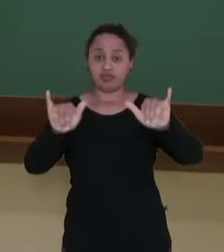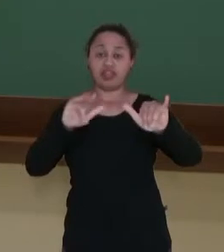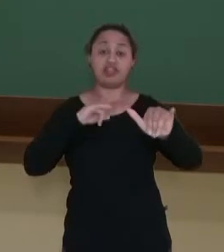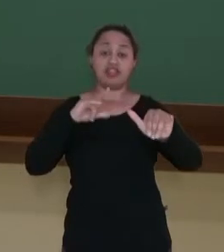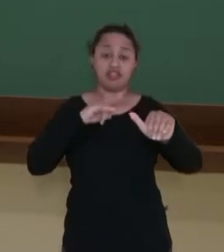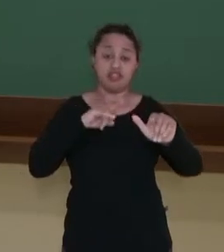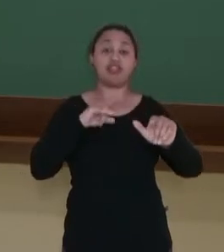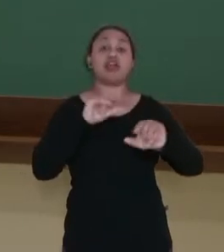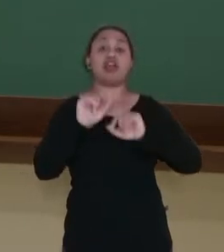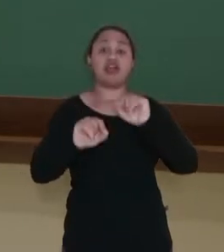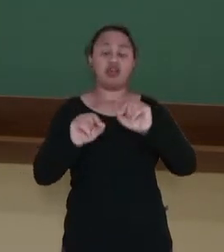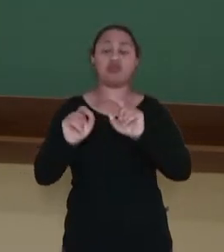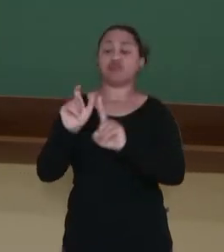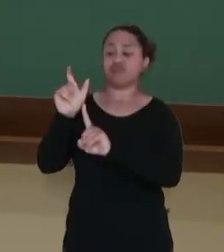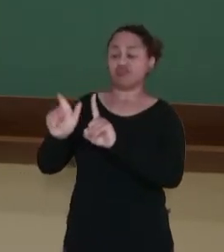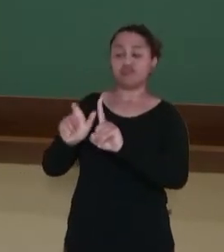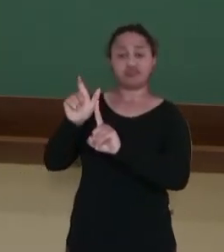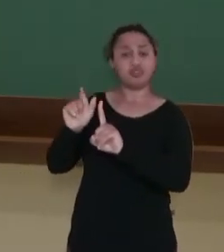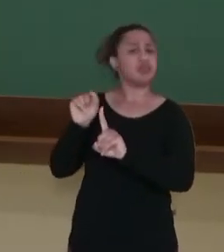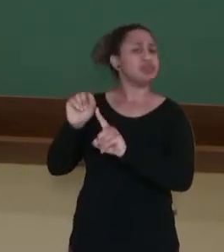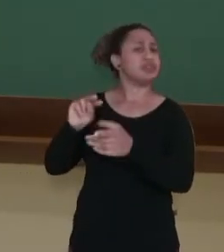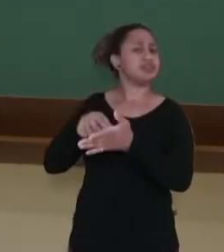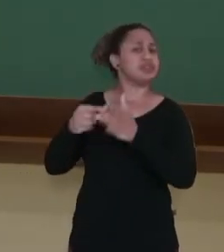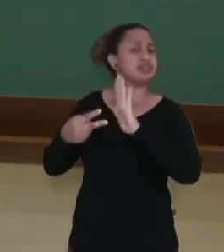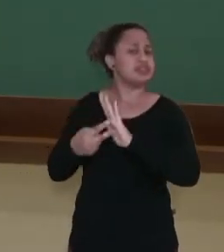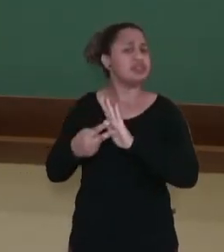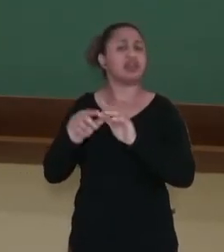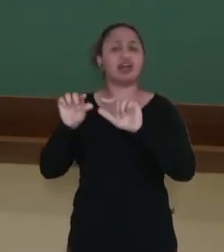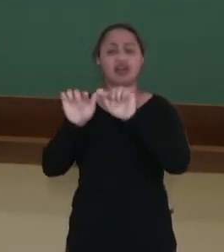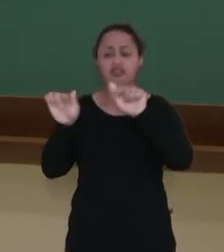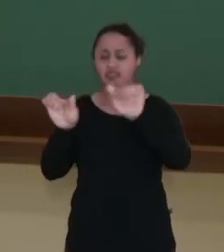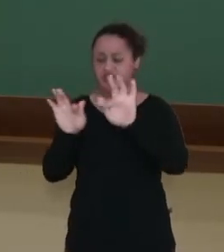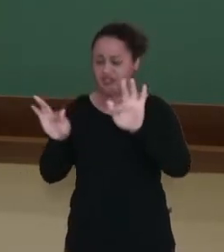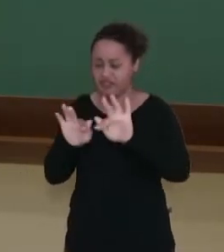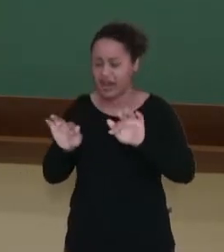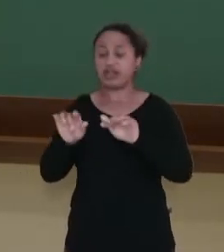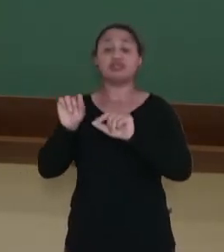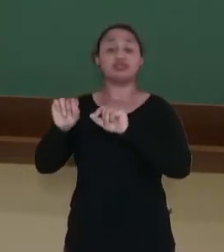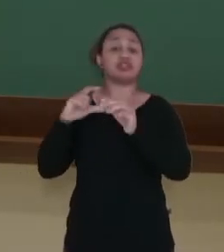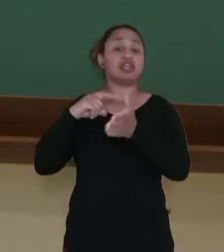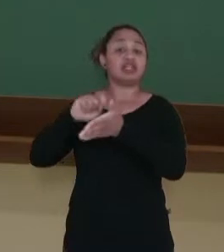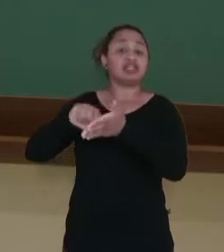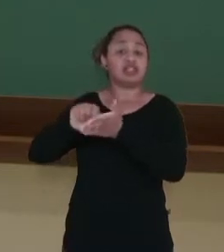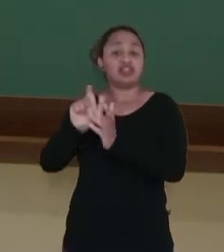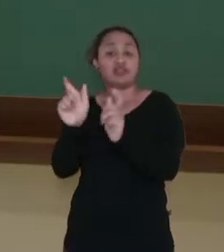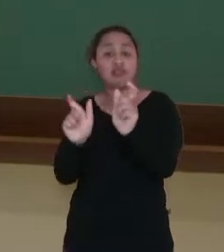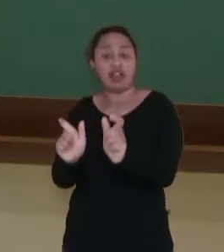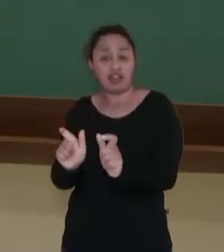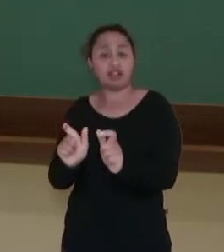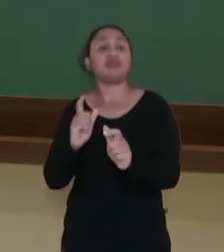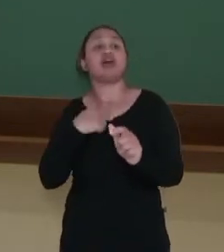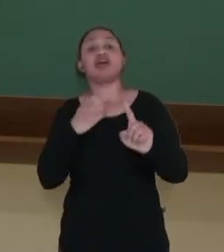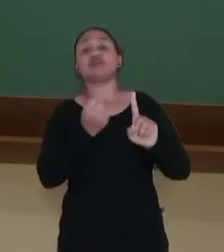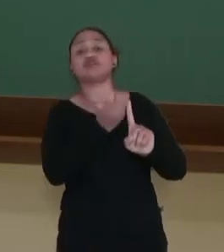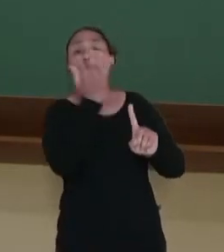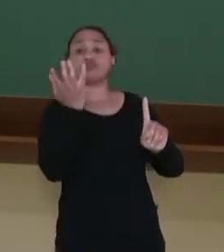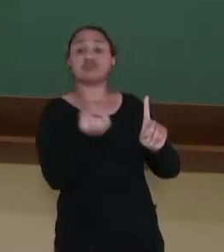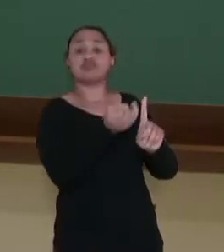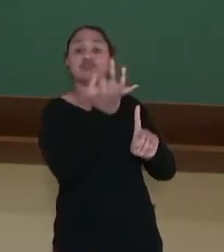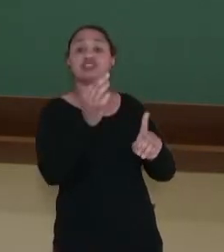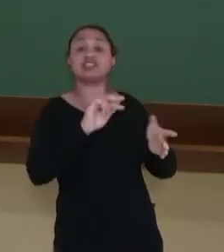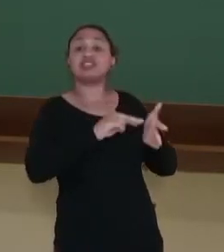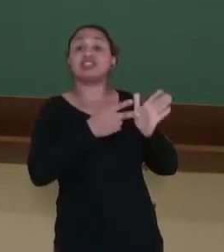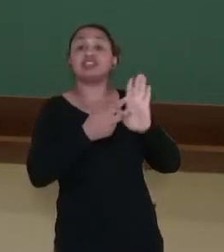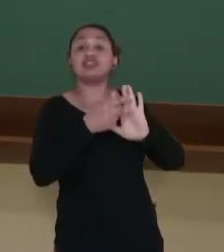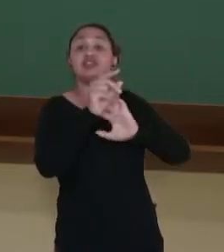linguagem verbal. O que é a linguagem verbal? São as frases, as partes escritas, e linguagem não verbal, que são